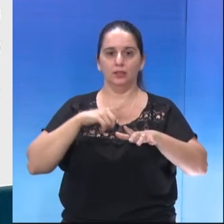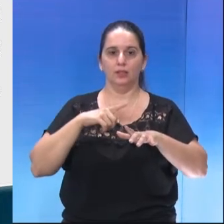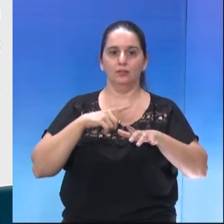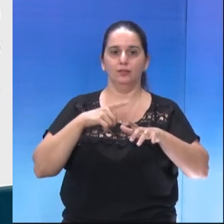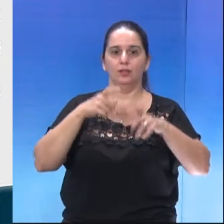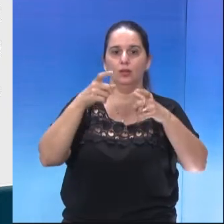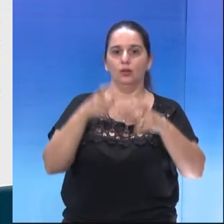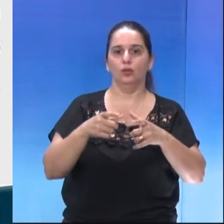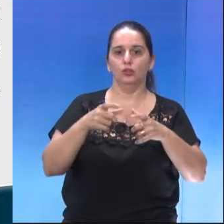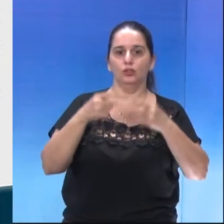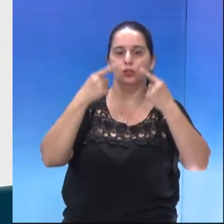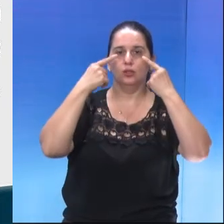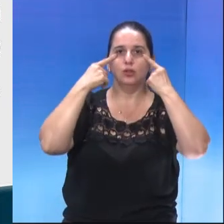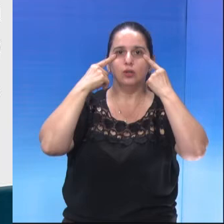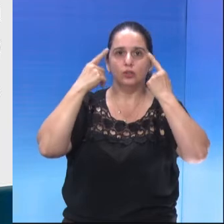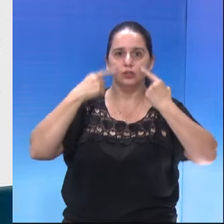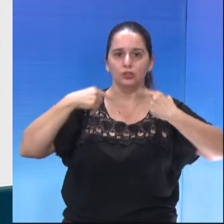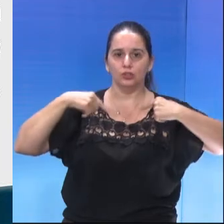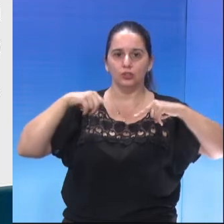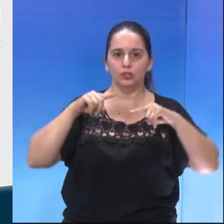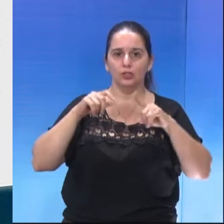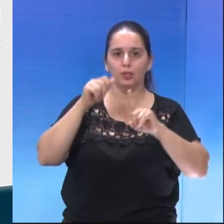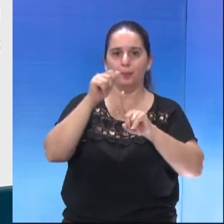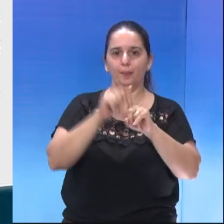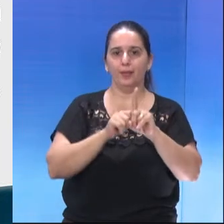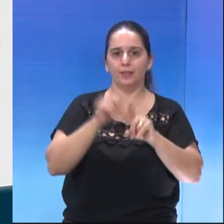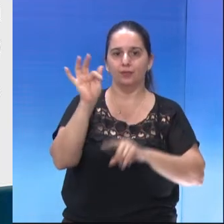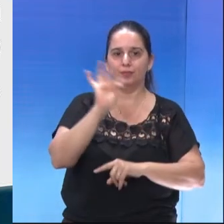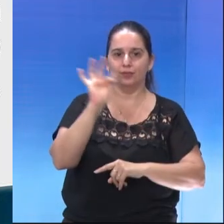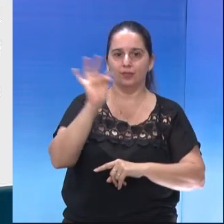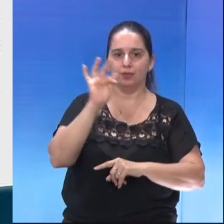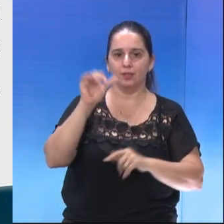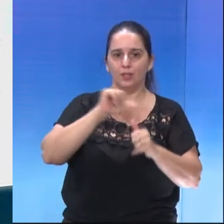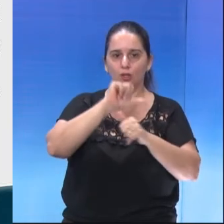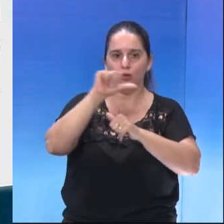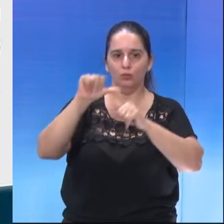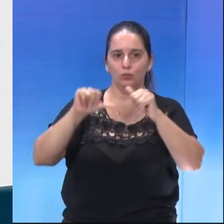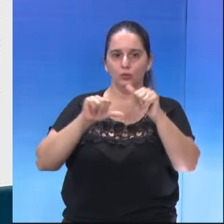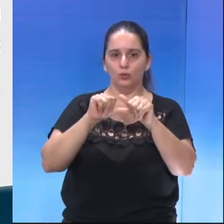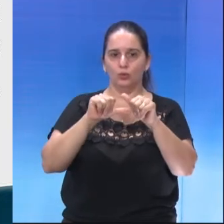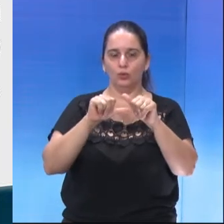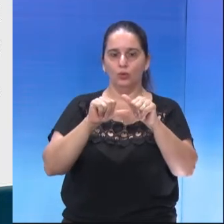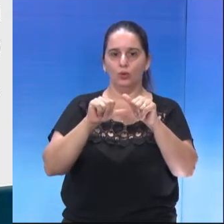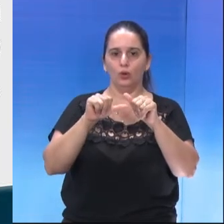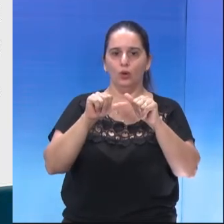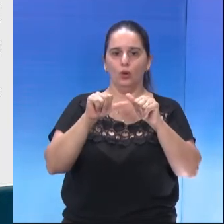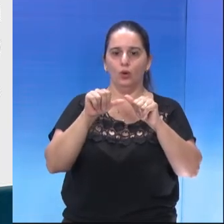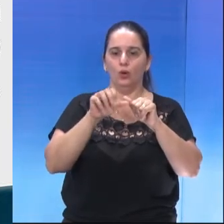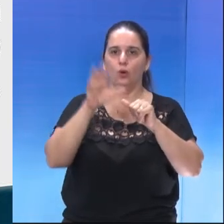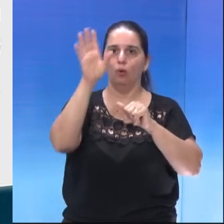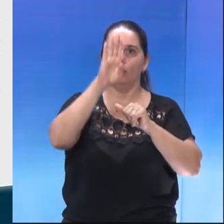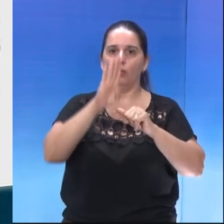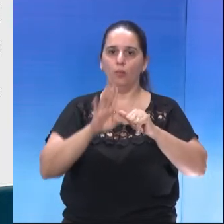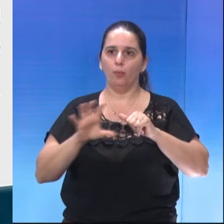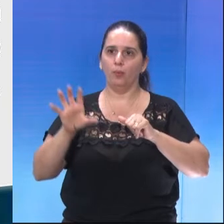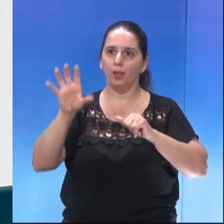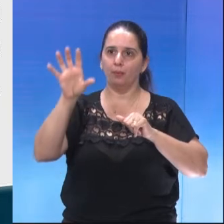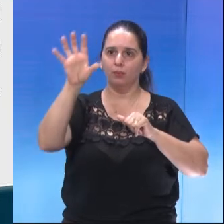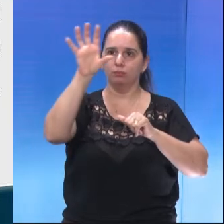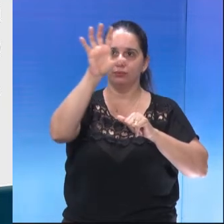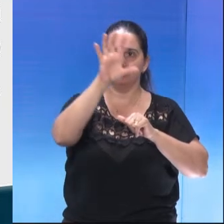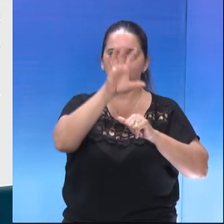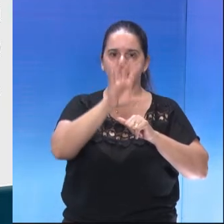Chile em fevereiro, provocou mudanças significativas no mapa da região. Segundo uma análise